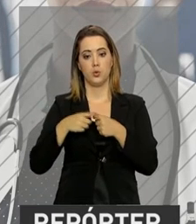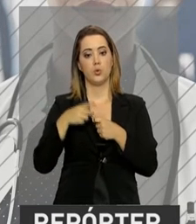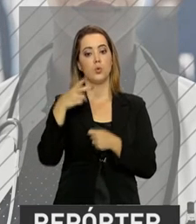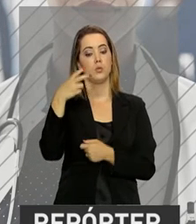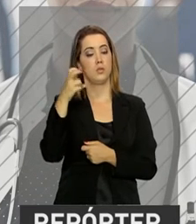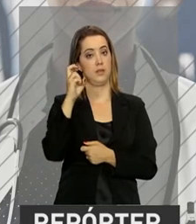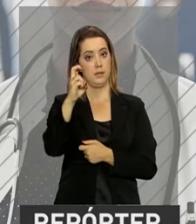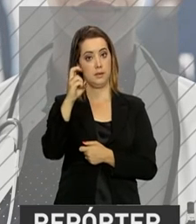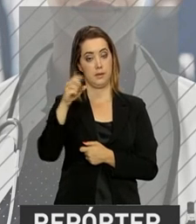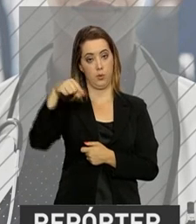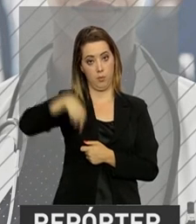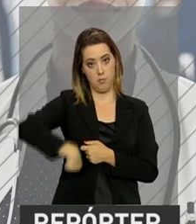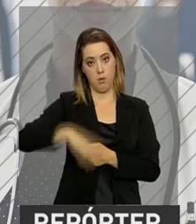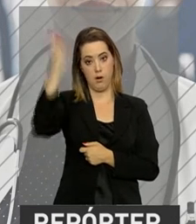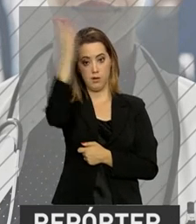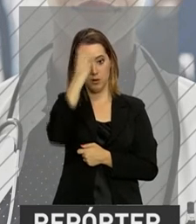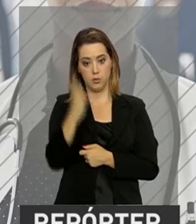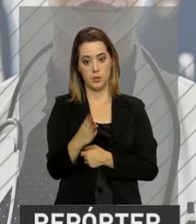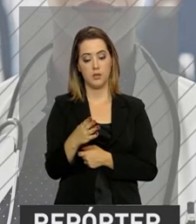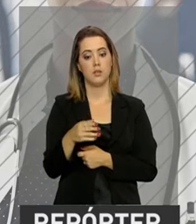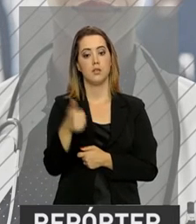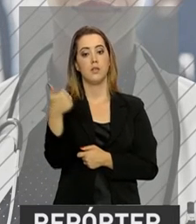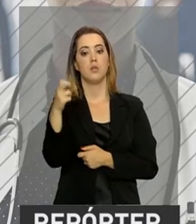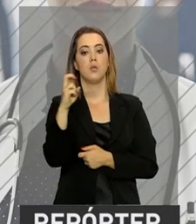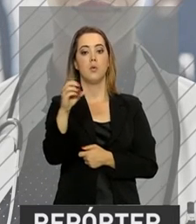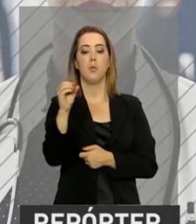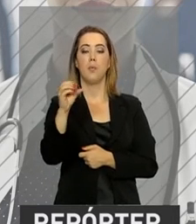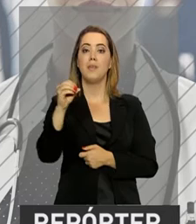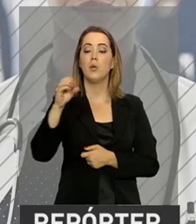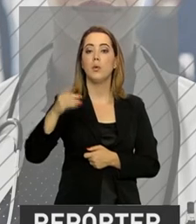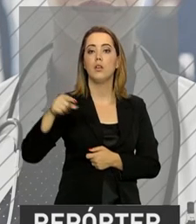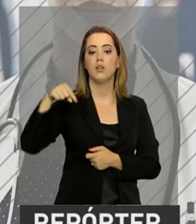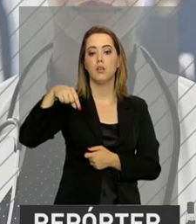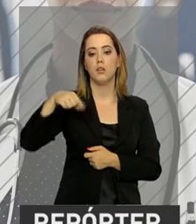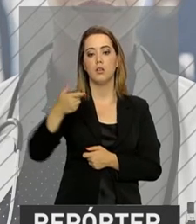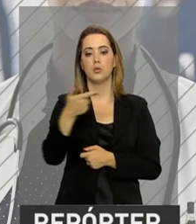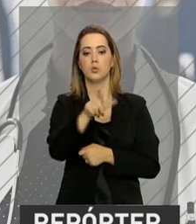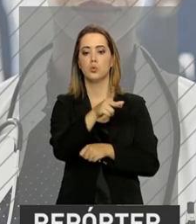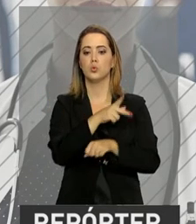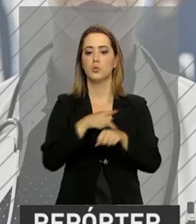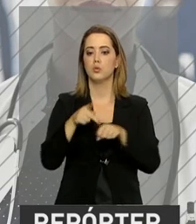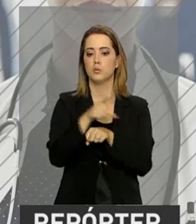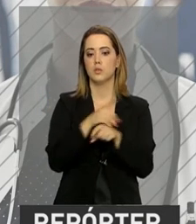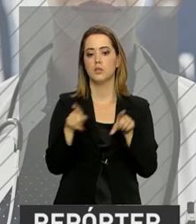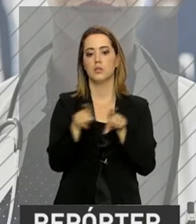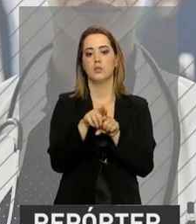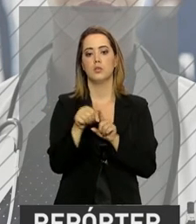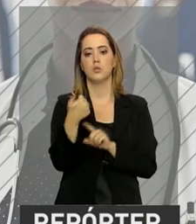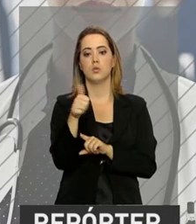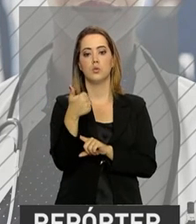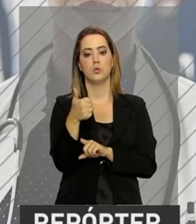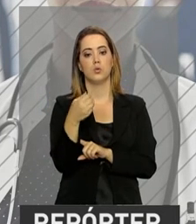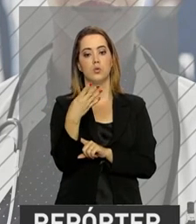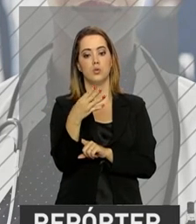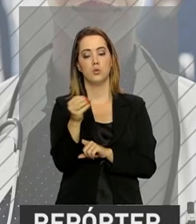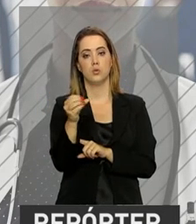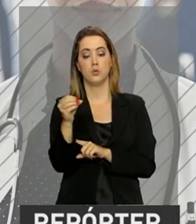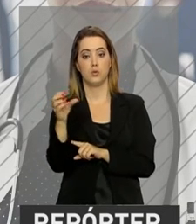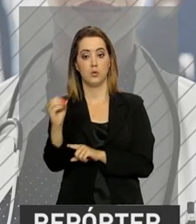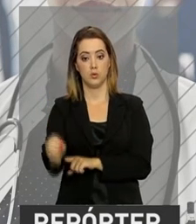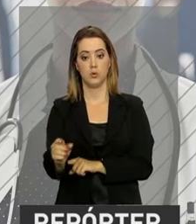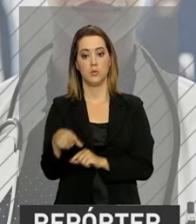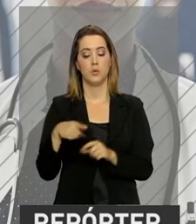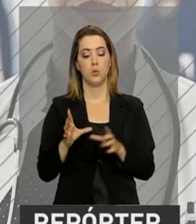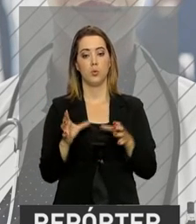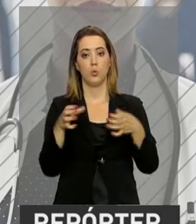brasil 1.500 tem diploma no exterior e 11 mil e 400 são do convênio internacional com a organização